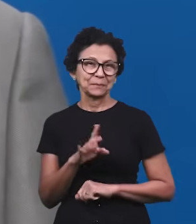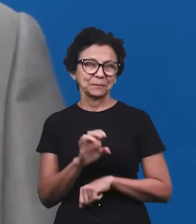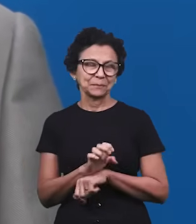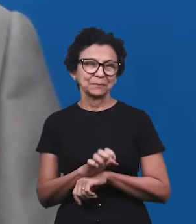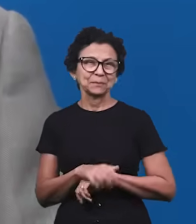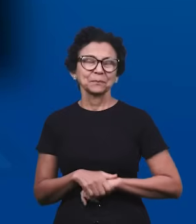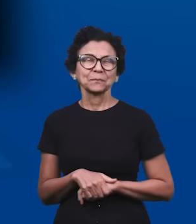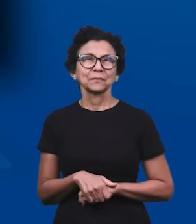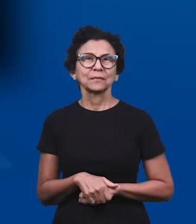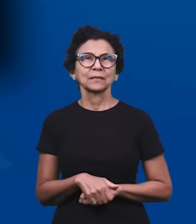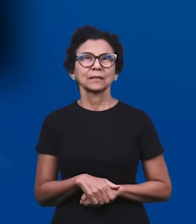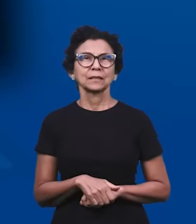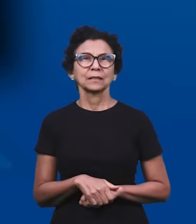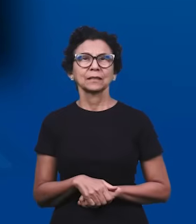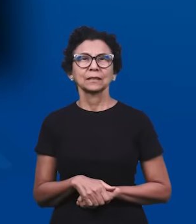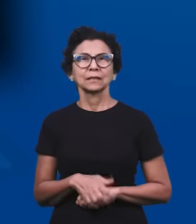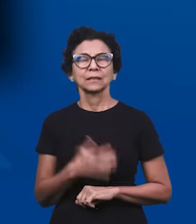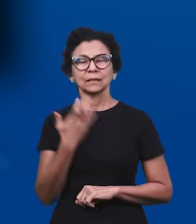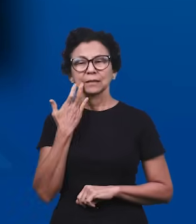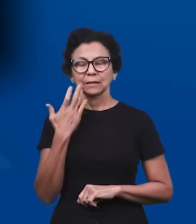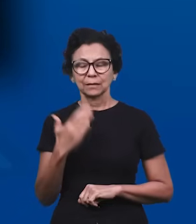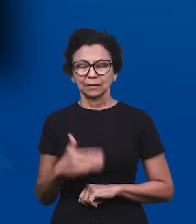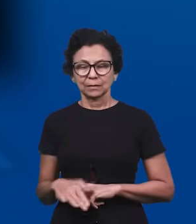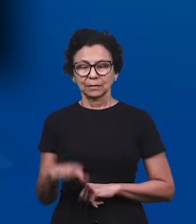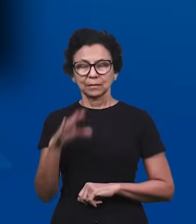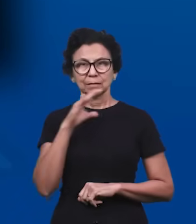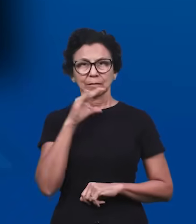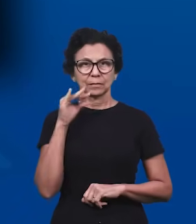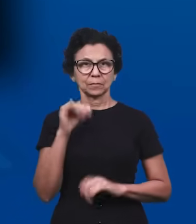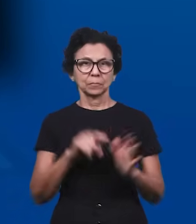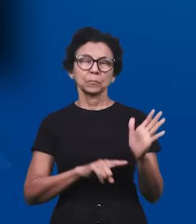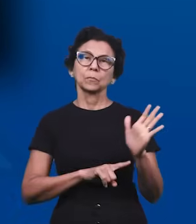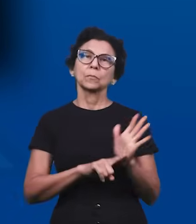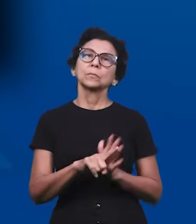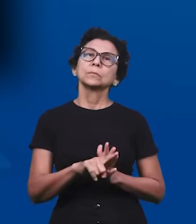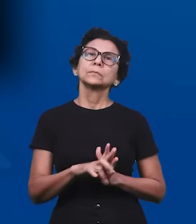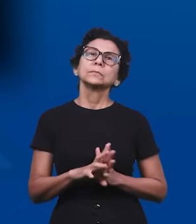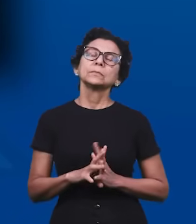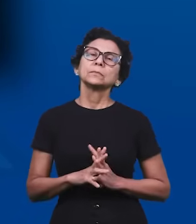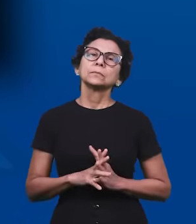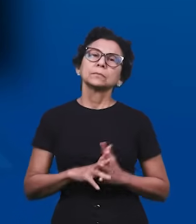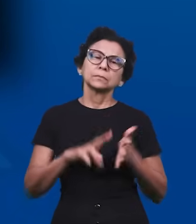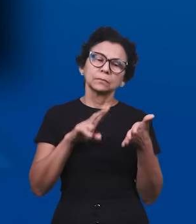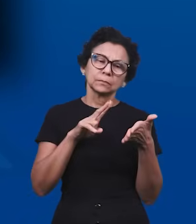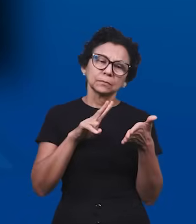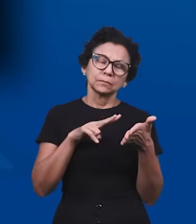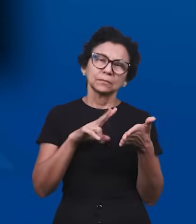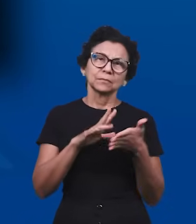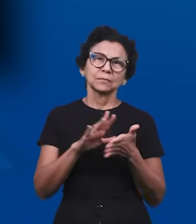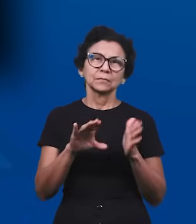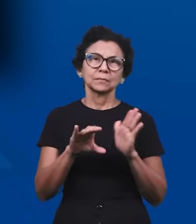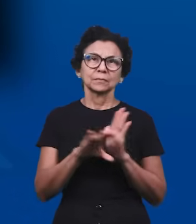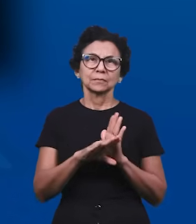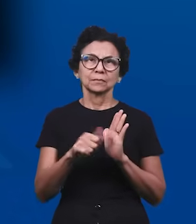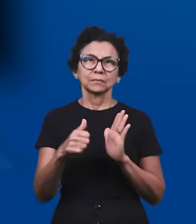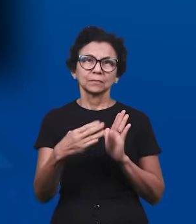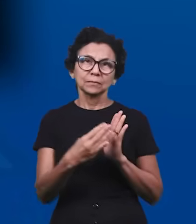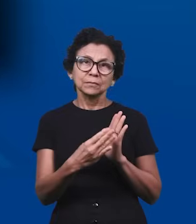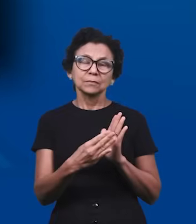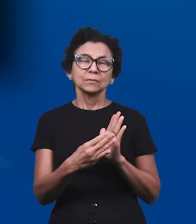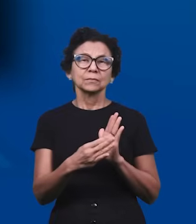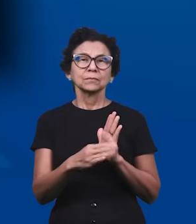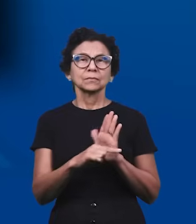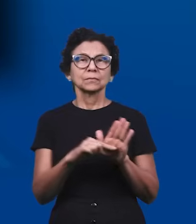Gerais. Vamos assistir. Pergunta para as crianças, intermediários e adolescentes. Leia Êxodo capítulo 14,